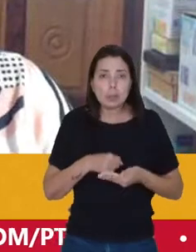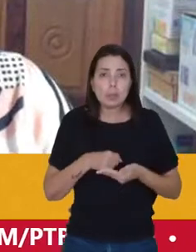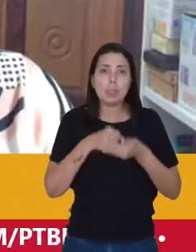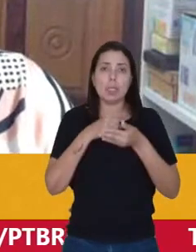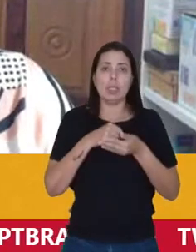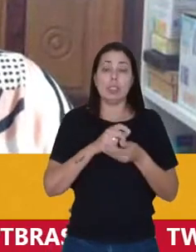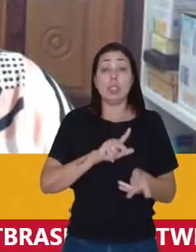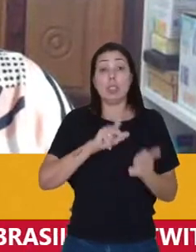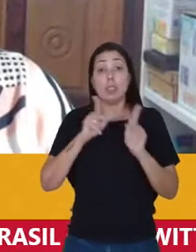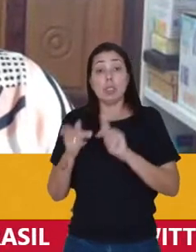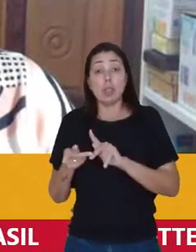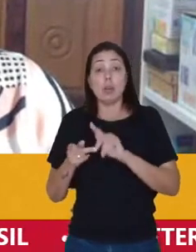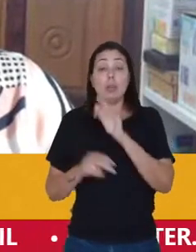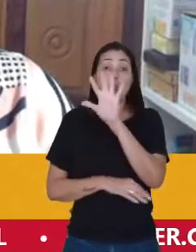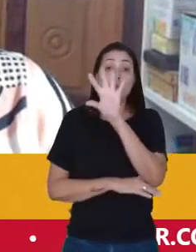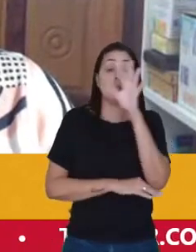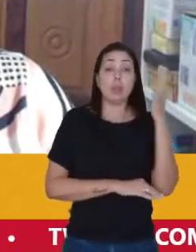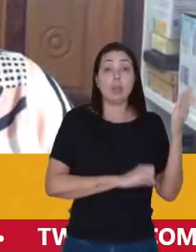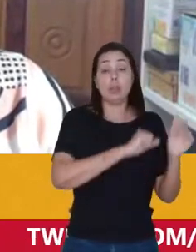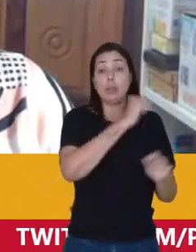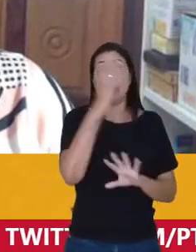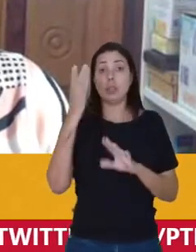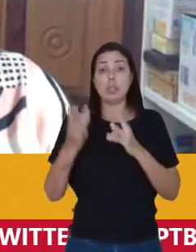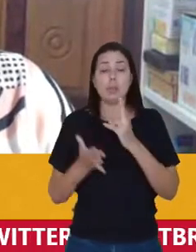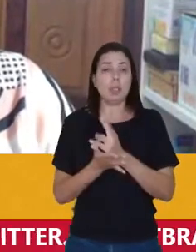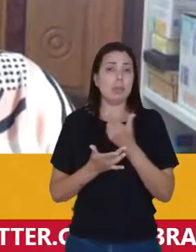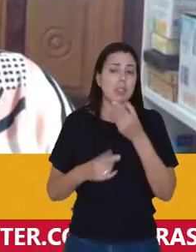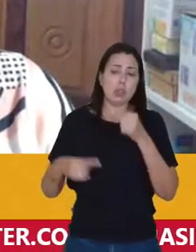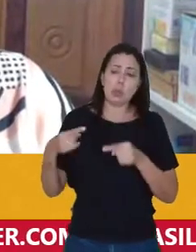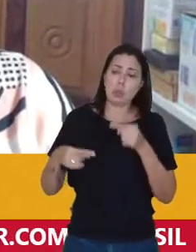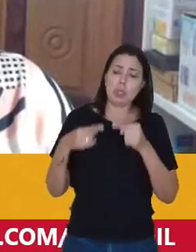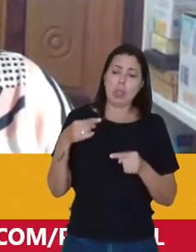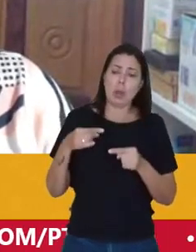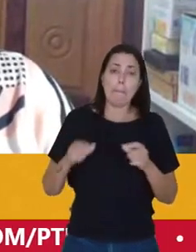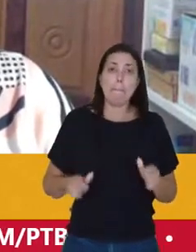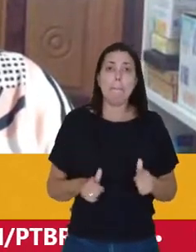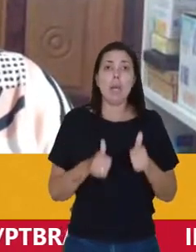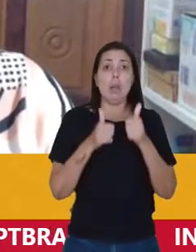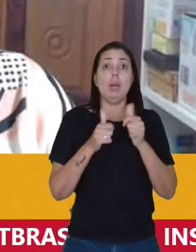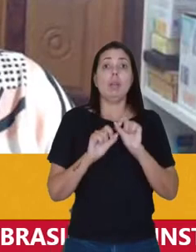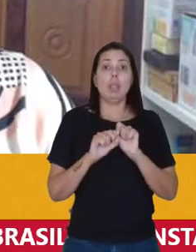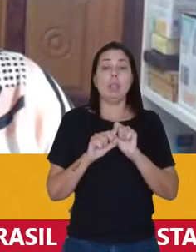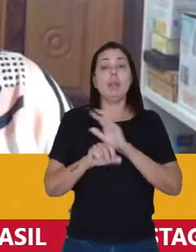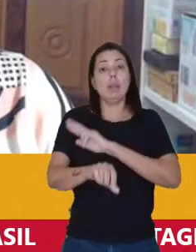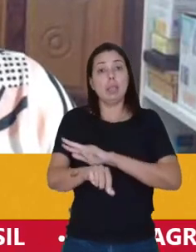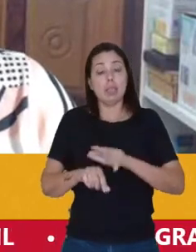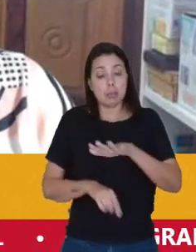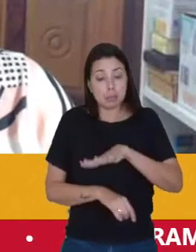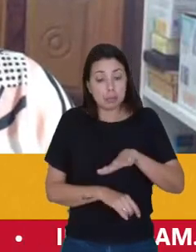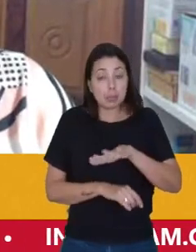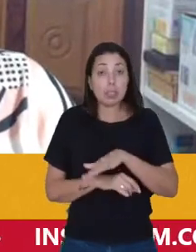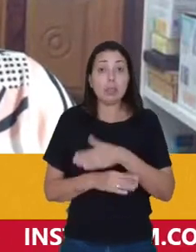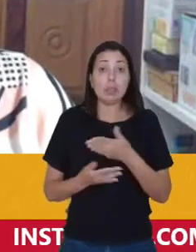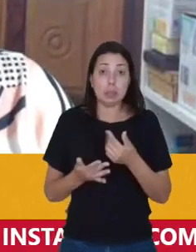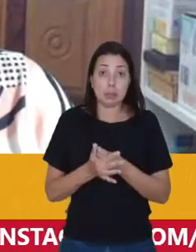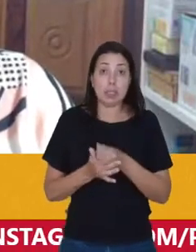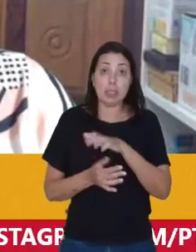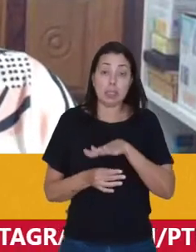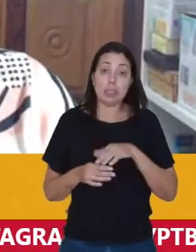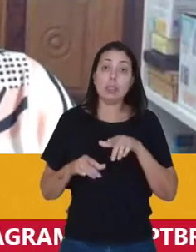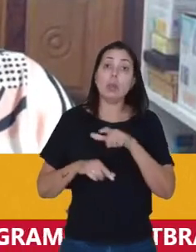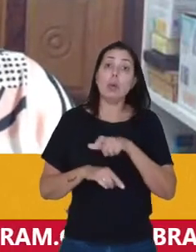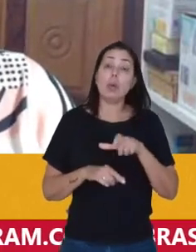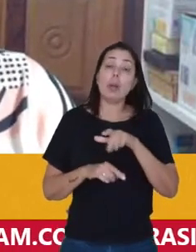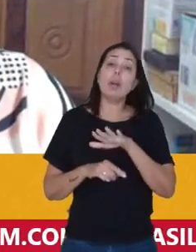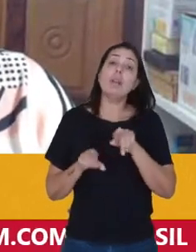transição ecológica, eu ainda não tenho visto uma discussão mais potente sobre o racismo ambiental nesses campos e